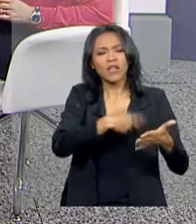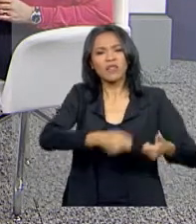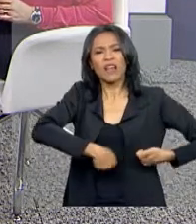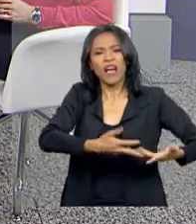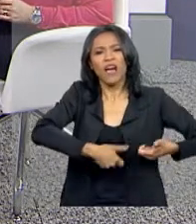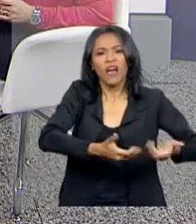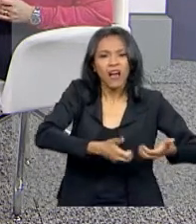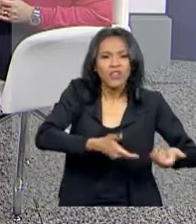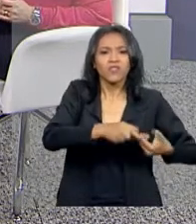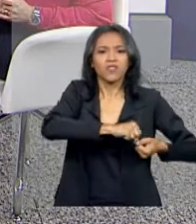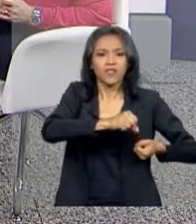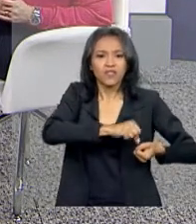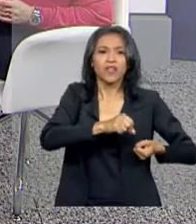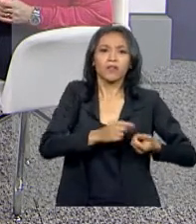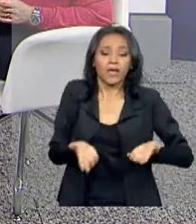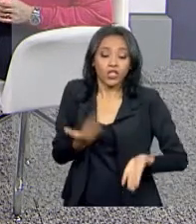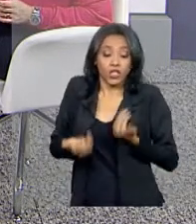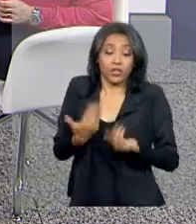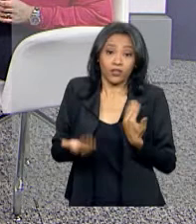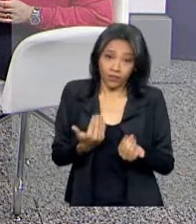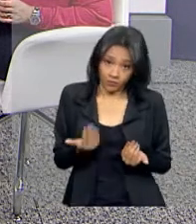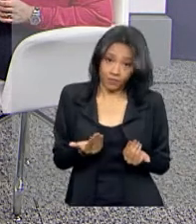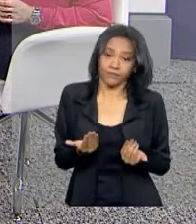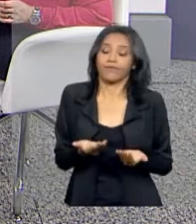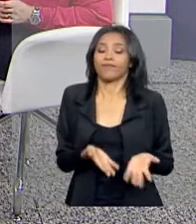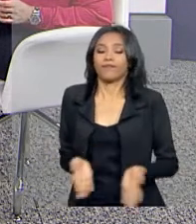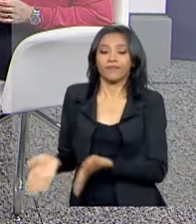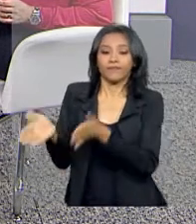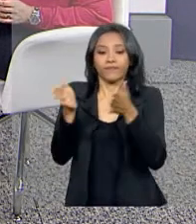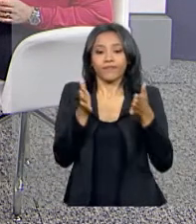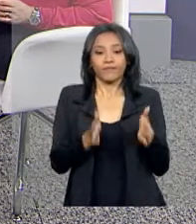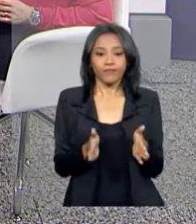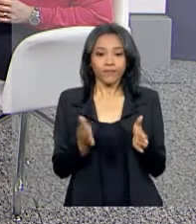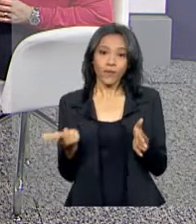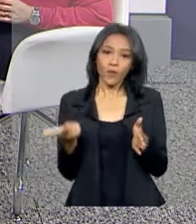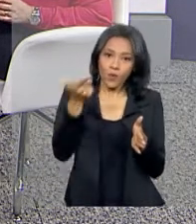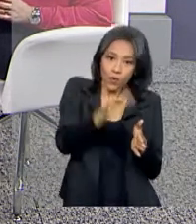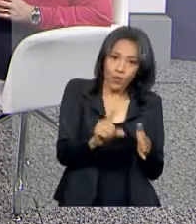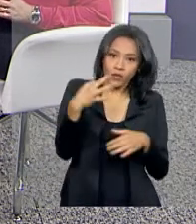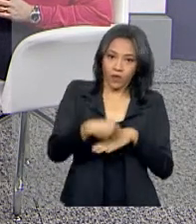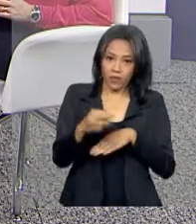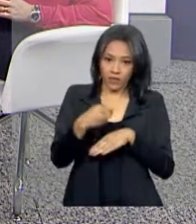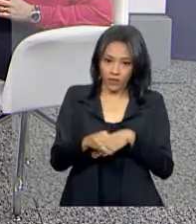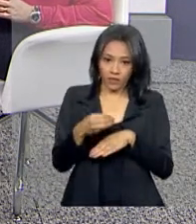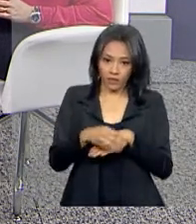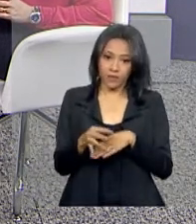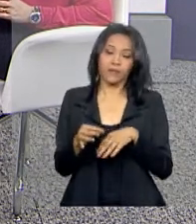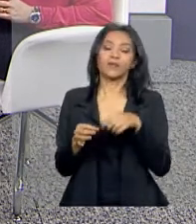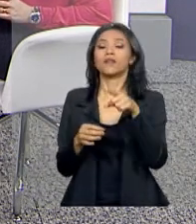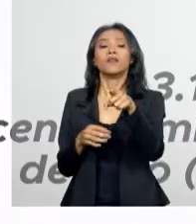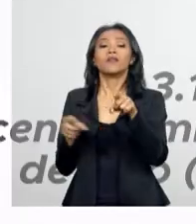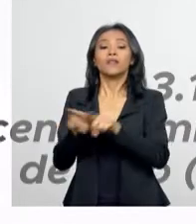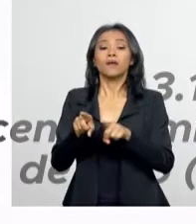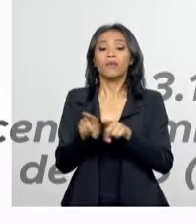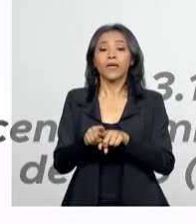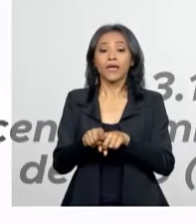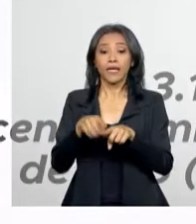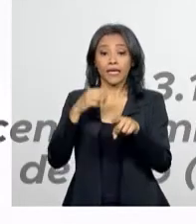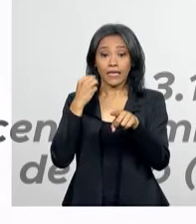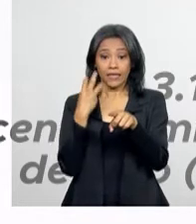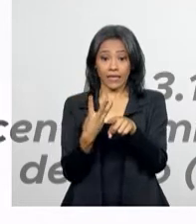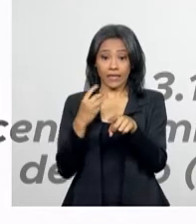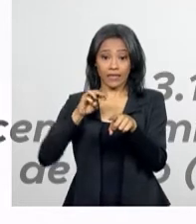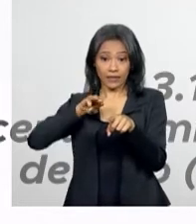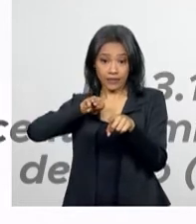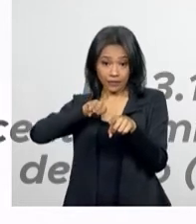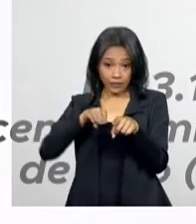ali pra explorar o bloco vamos agora a titan também 3 bilhões 125